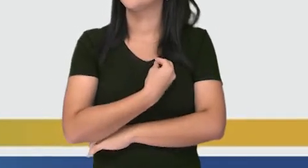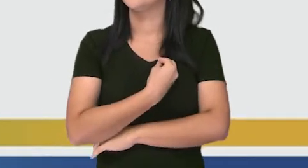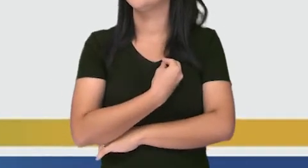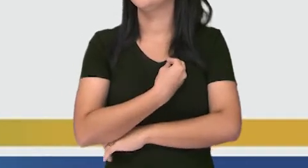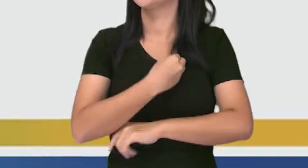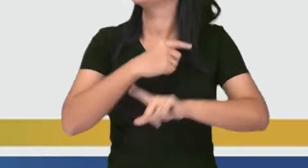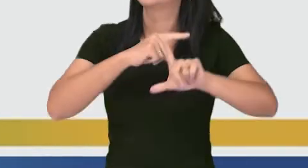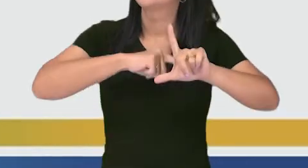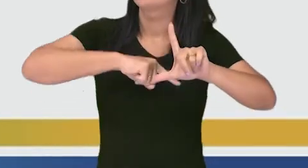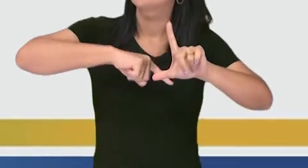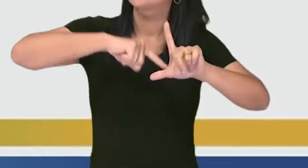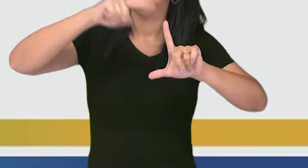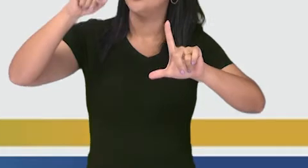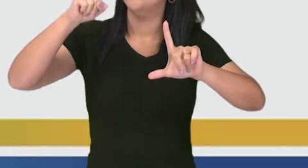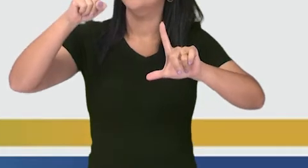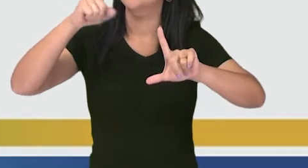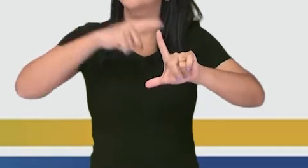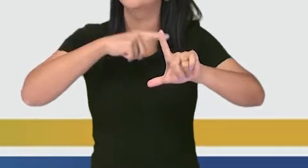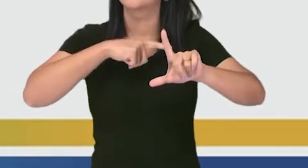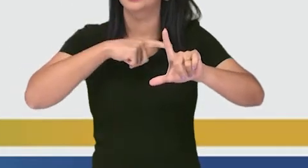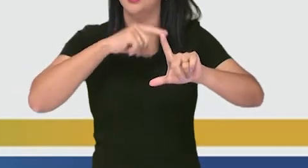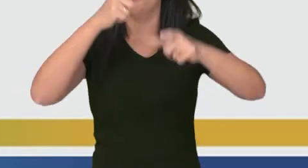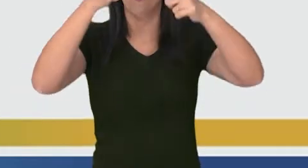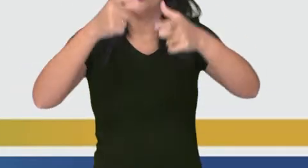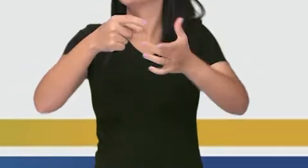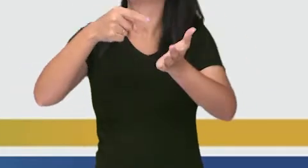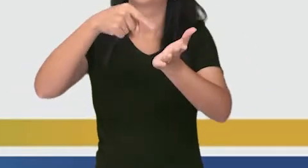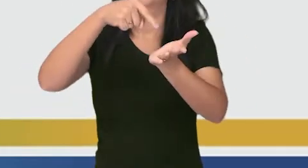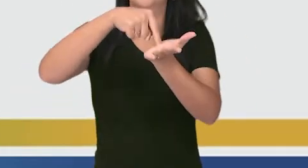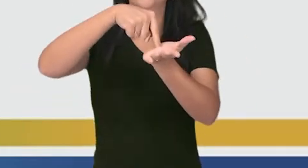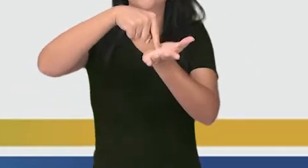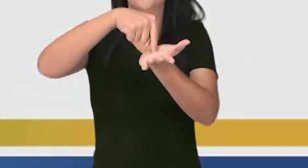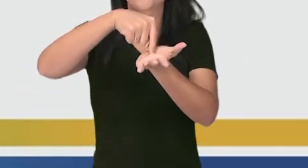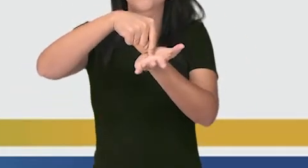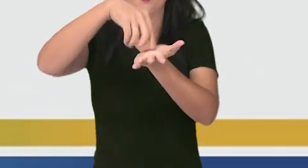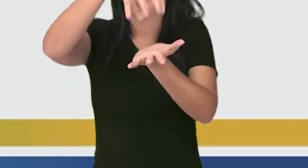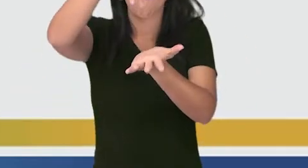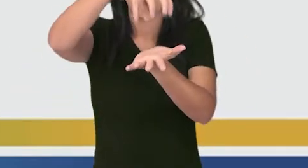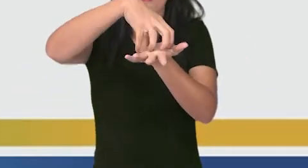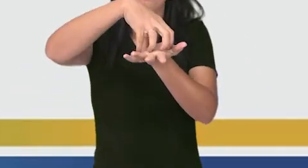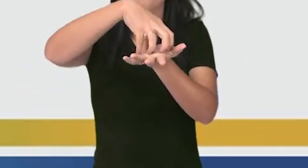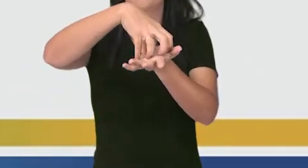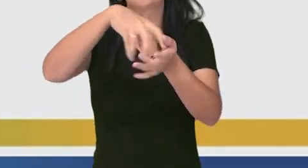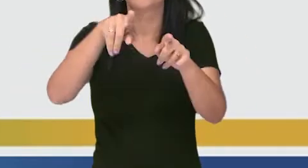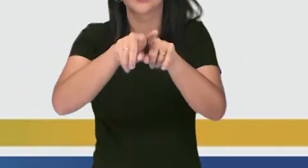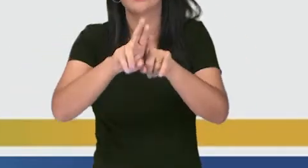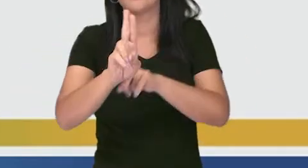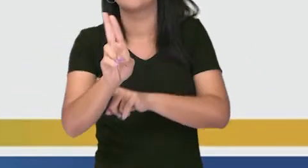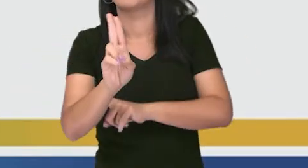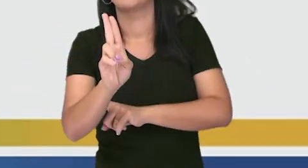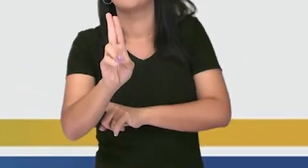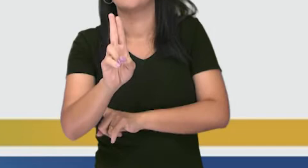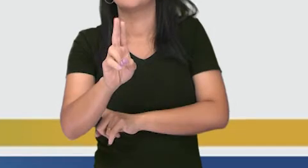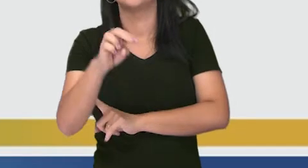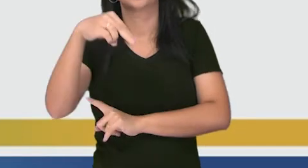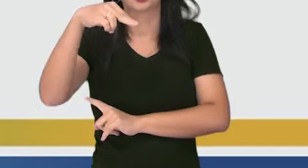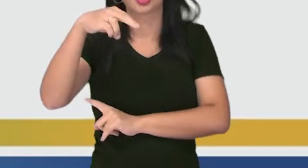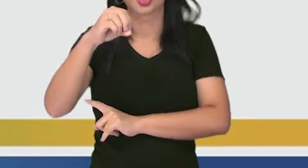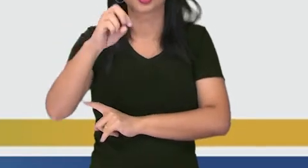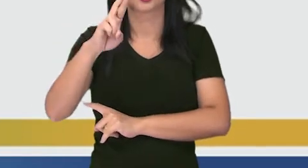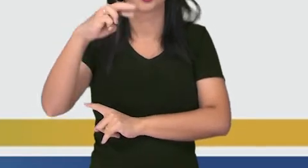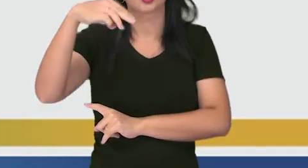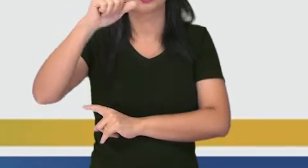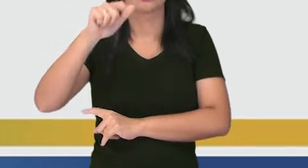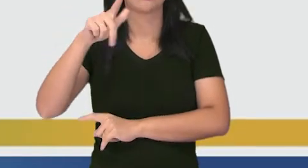mais alta no centro também pode ser chamado de distribuição normal